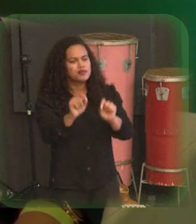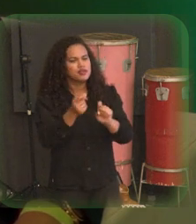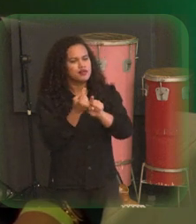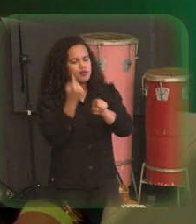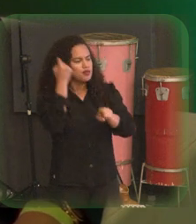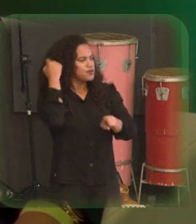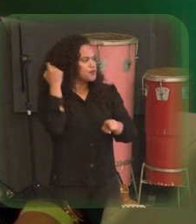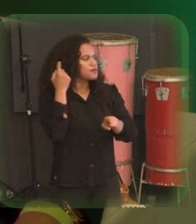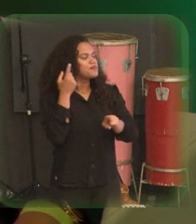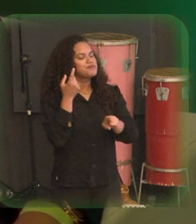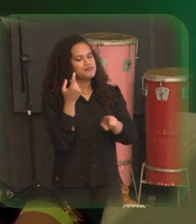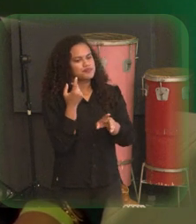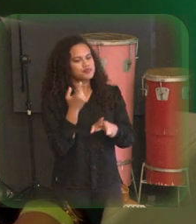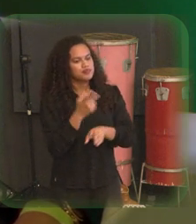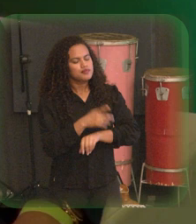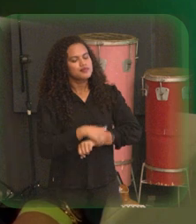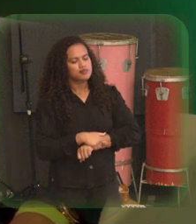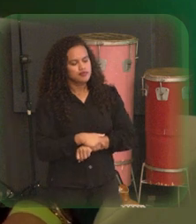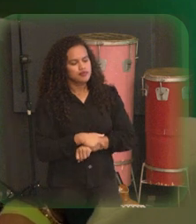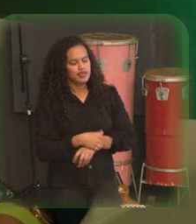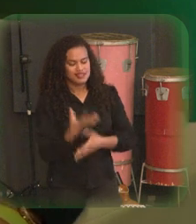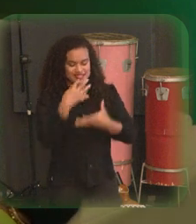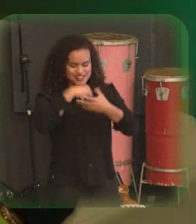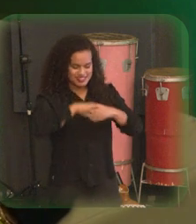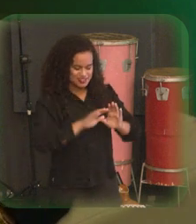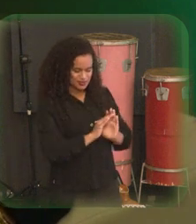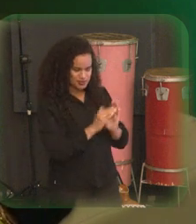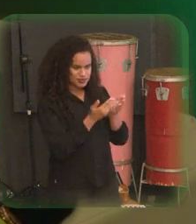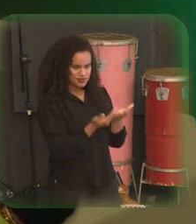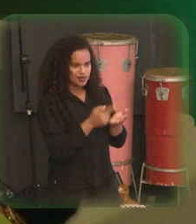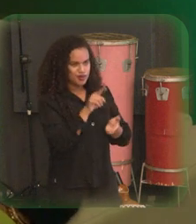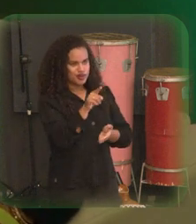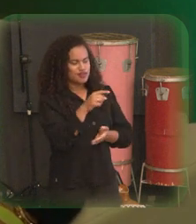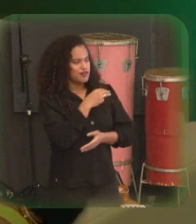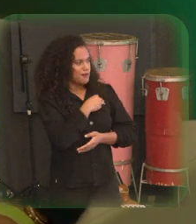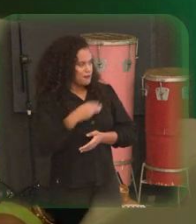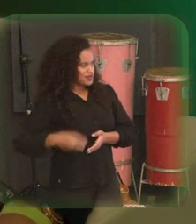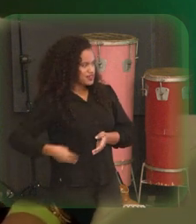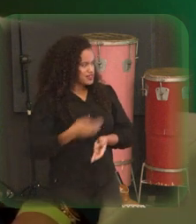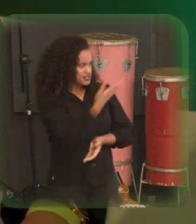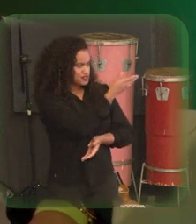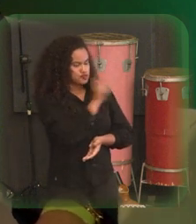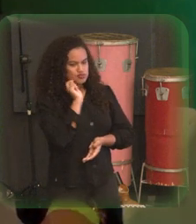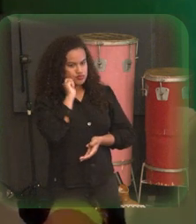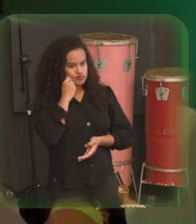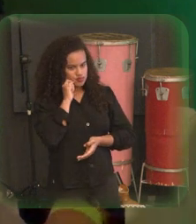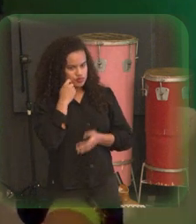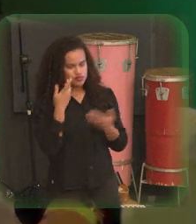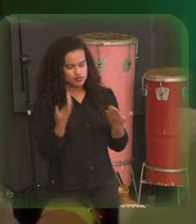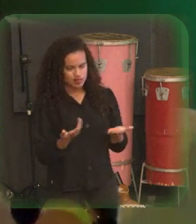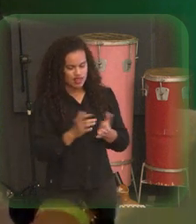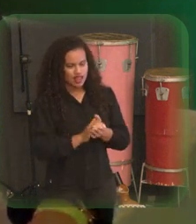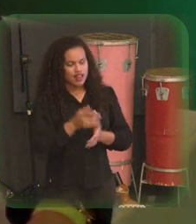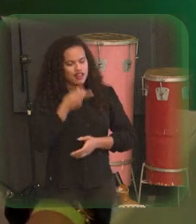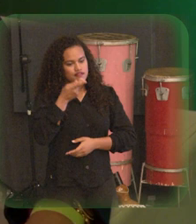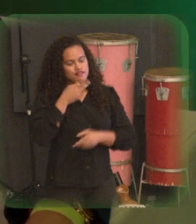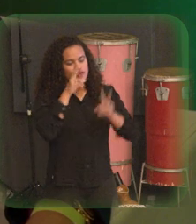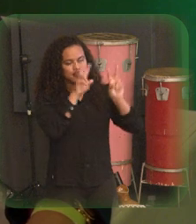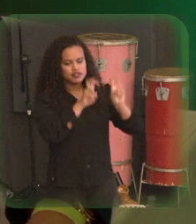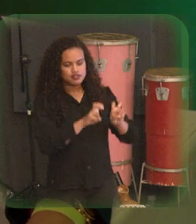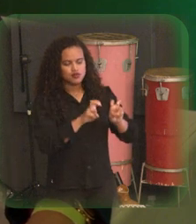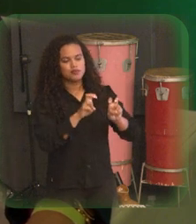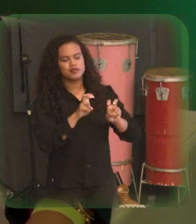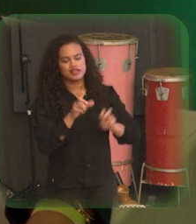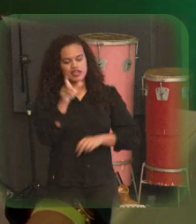mencionamos algo que está no livro do professor ministro Silvio Almeida, quando ele diz que para as